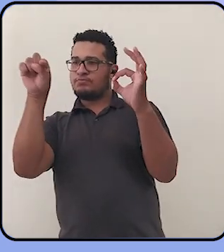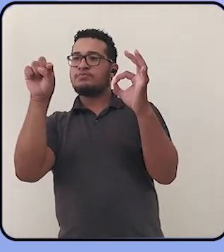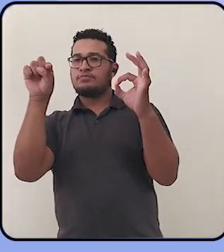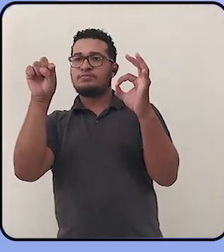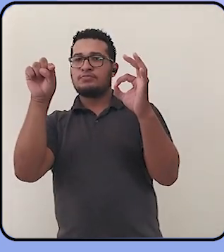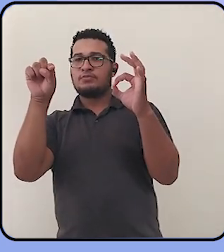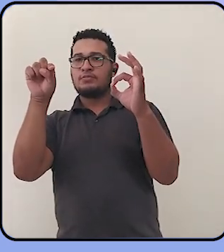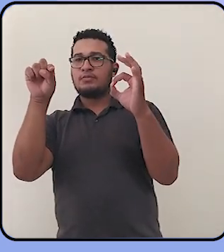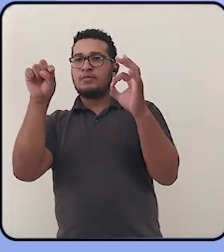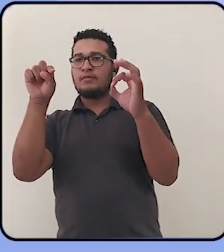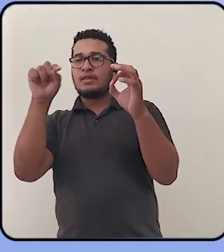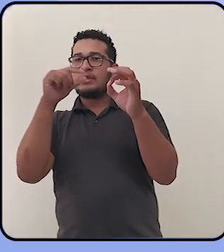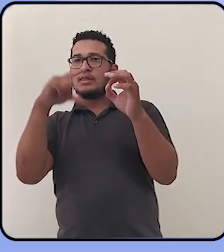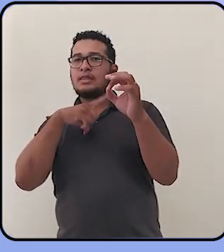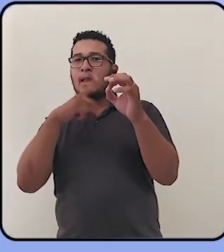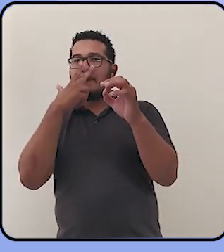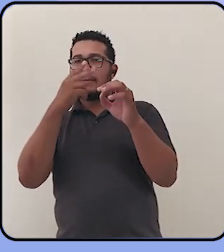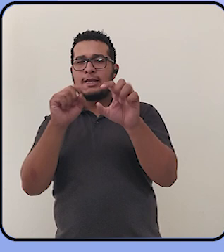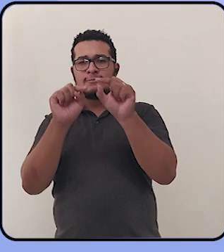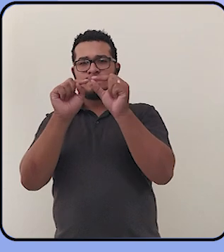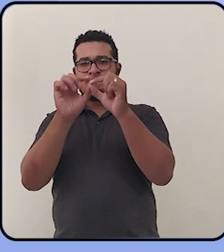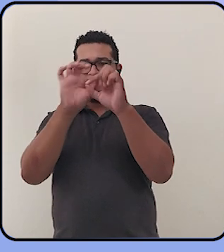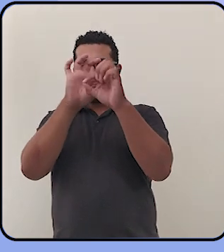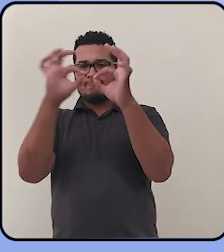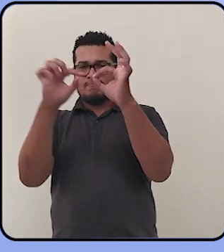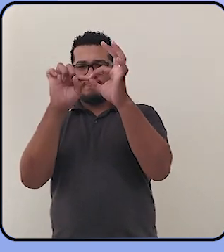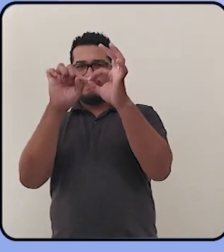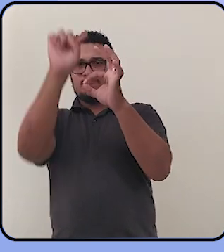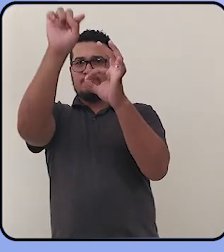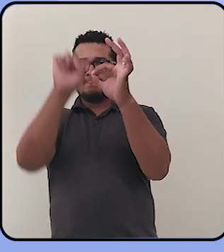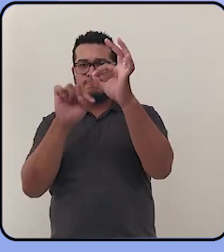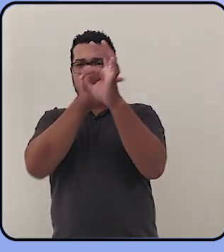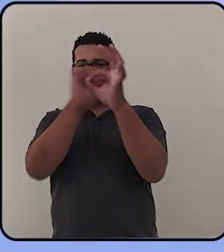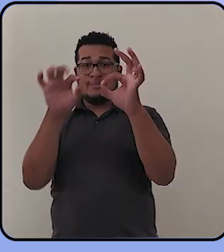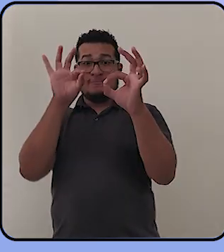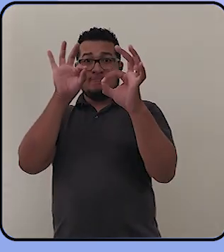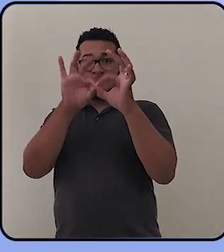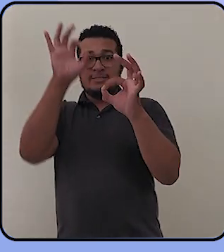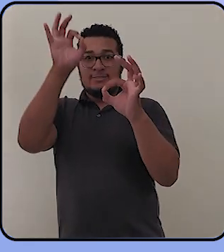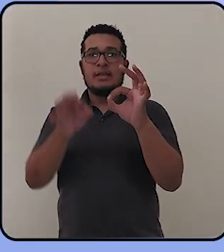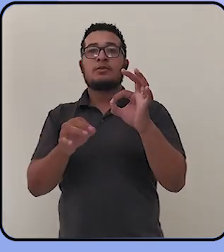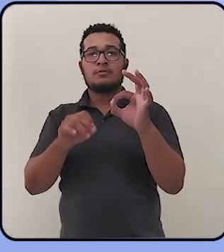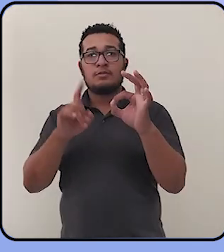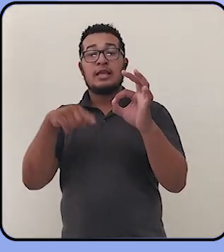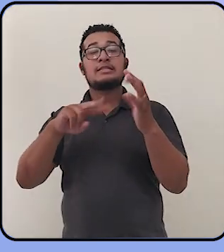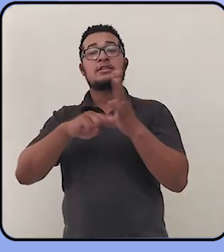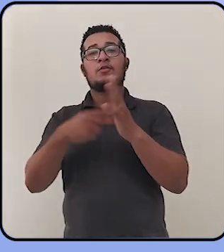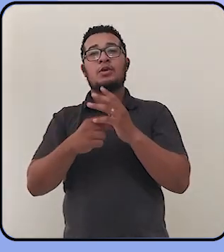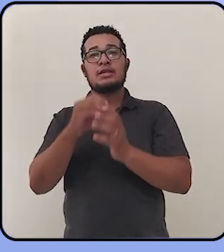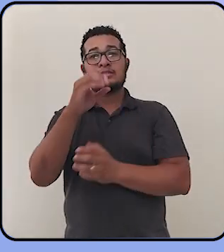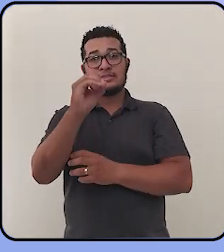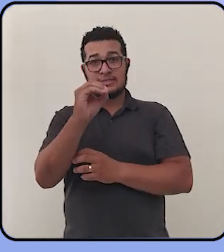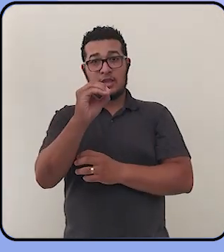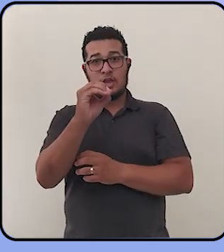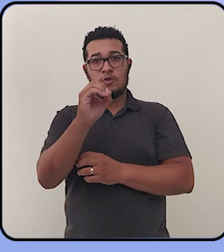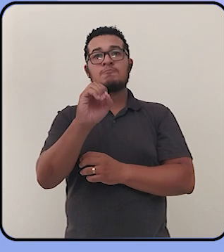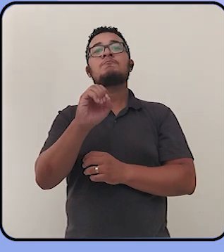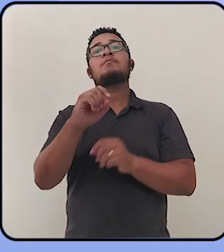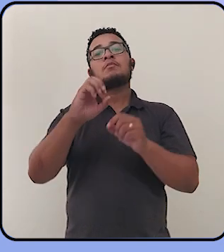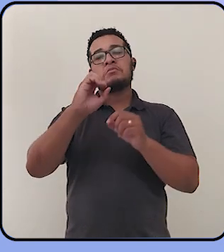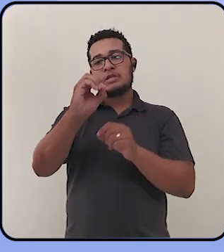entre a linha do Equador e o meridiano de Greenwich. Então, é 0 de latitude e 0 de